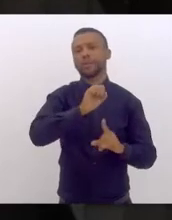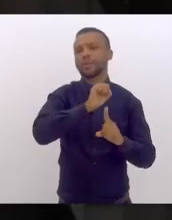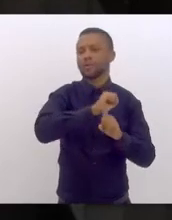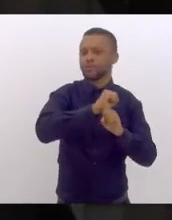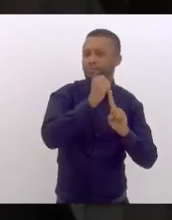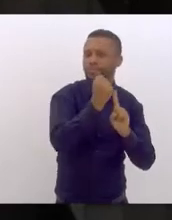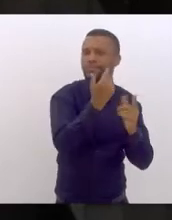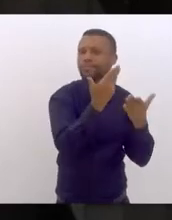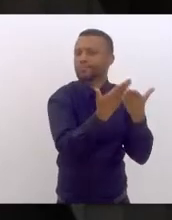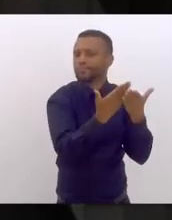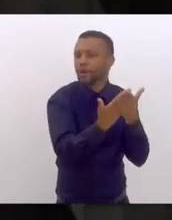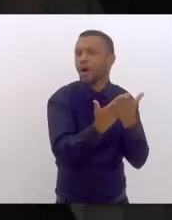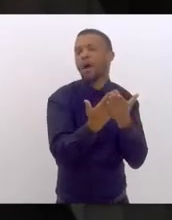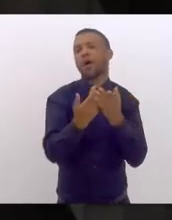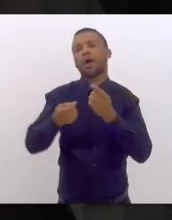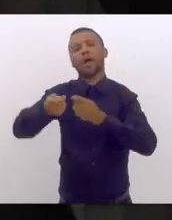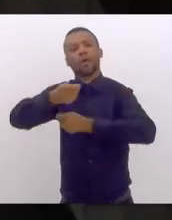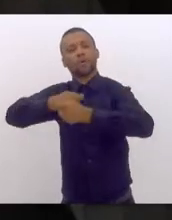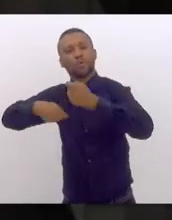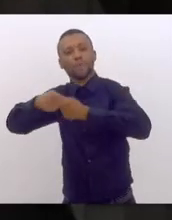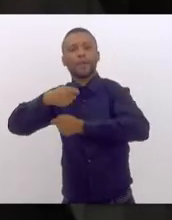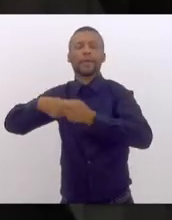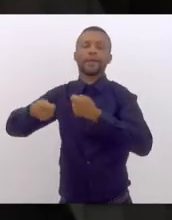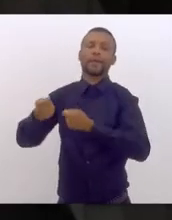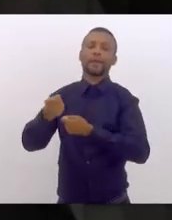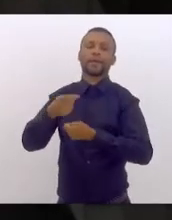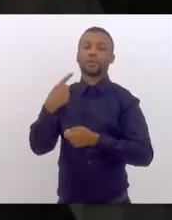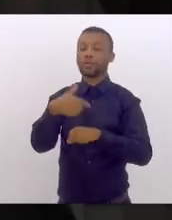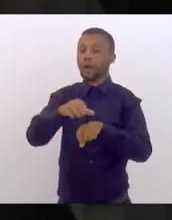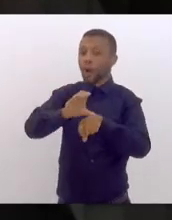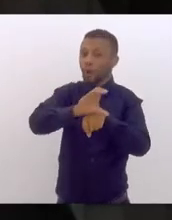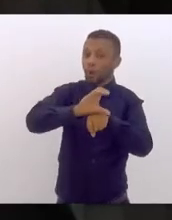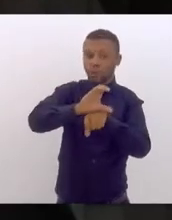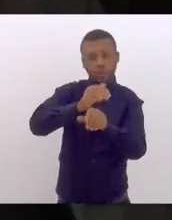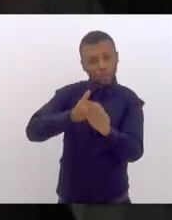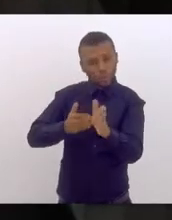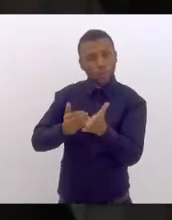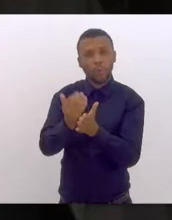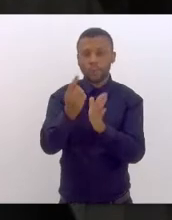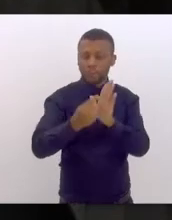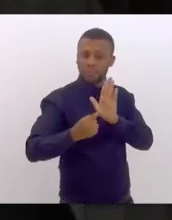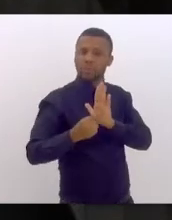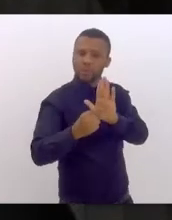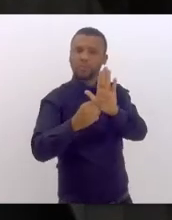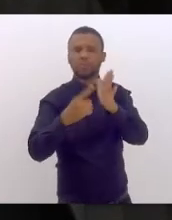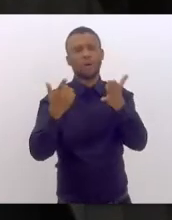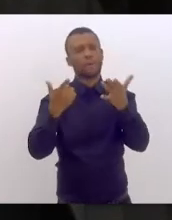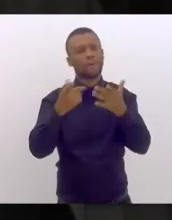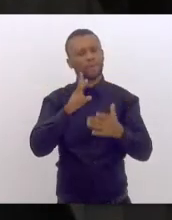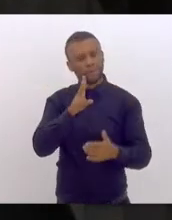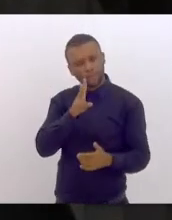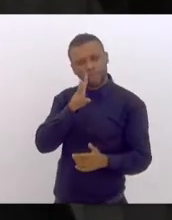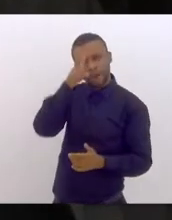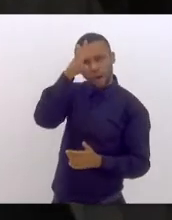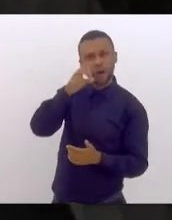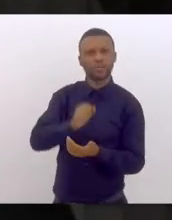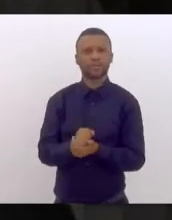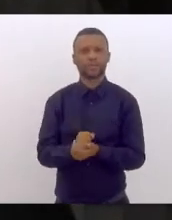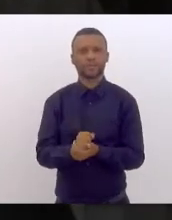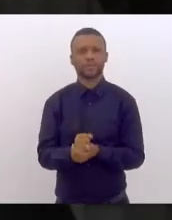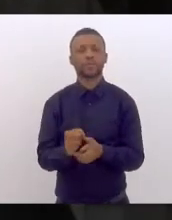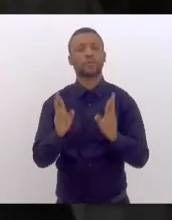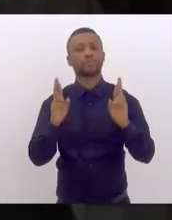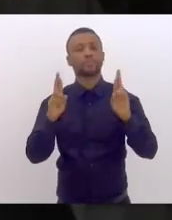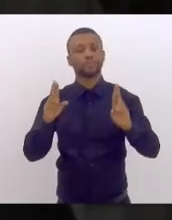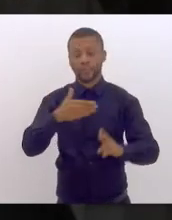Constituição introjetar de de maneira muito forte que seja um estado